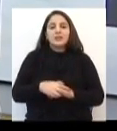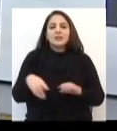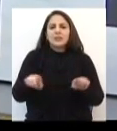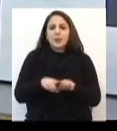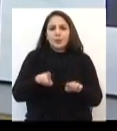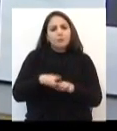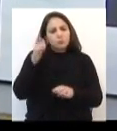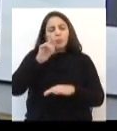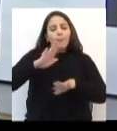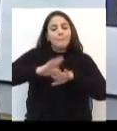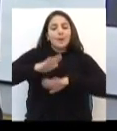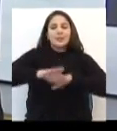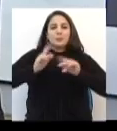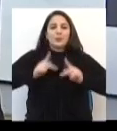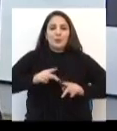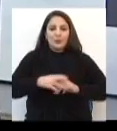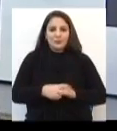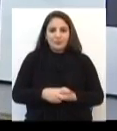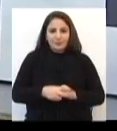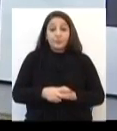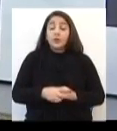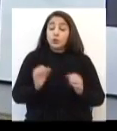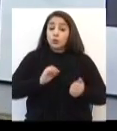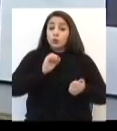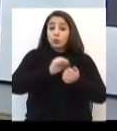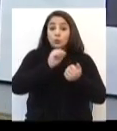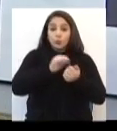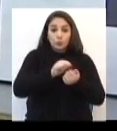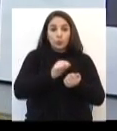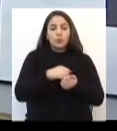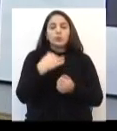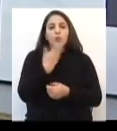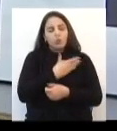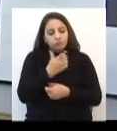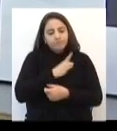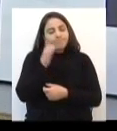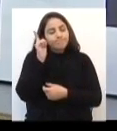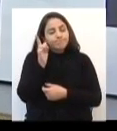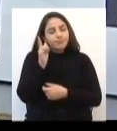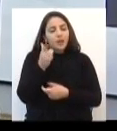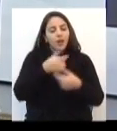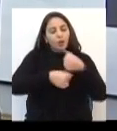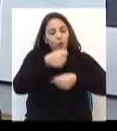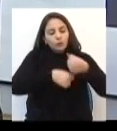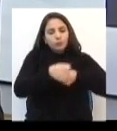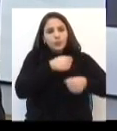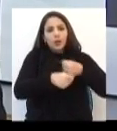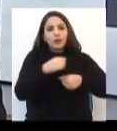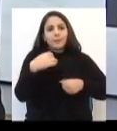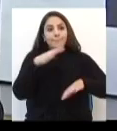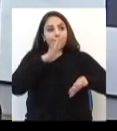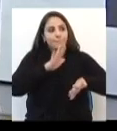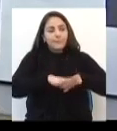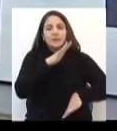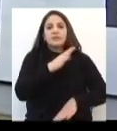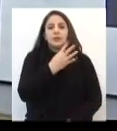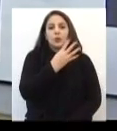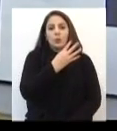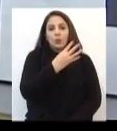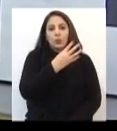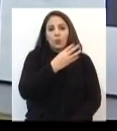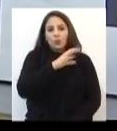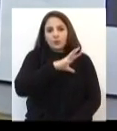até o final do ano. Junto com isso, obviamente, que veio as economias nas fontes, onde nós ultrapassamos a casa dos 400 milhões